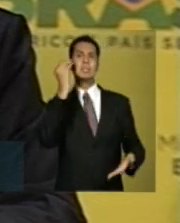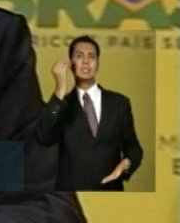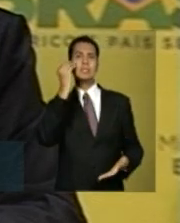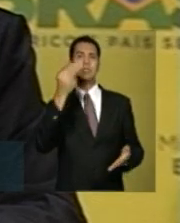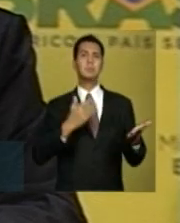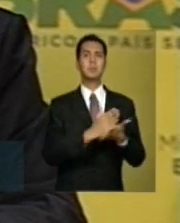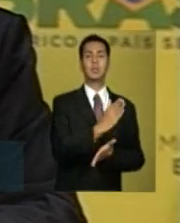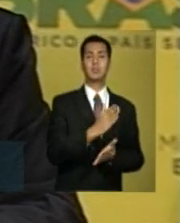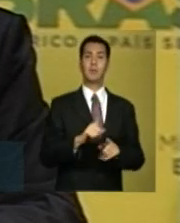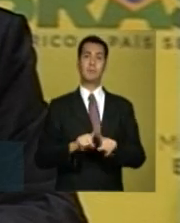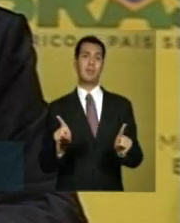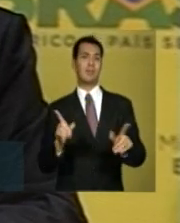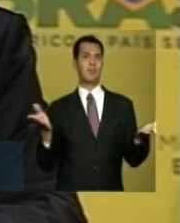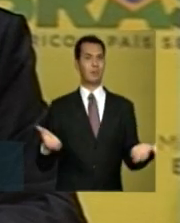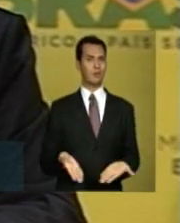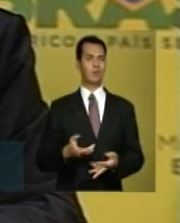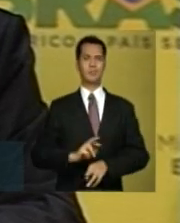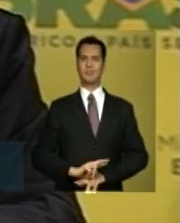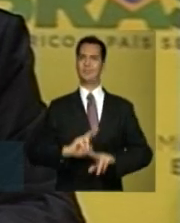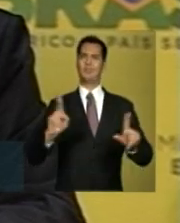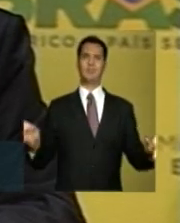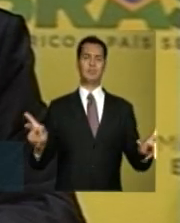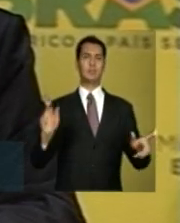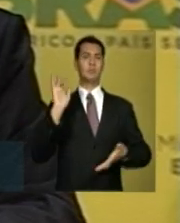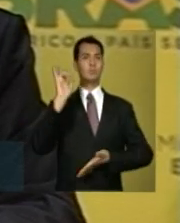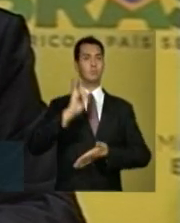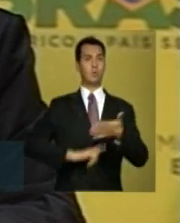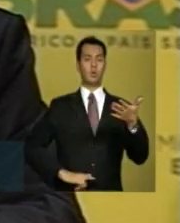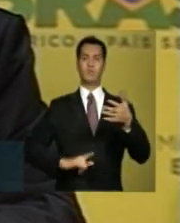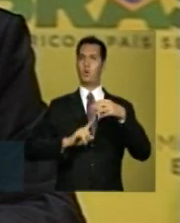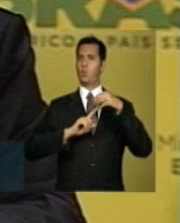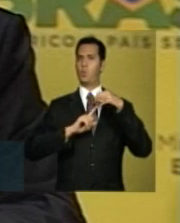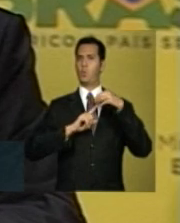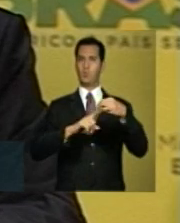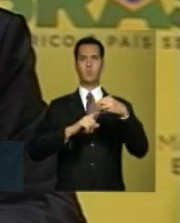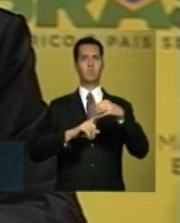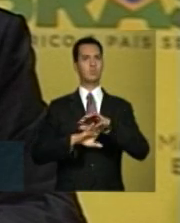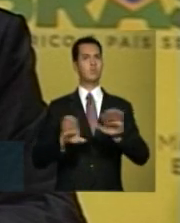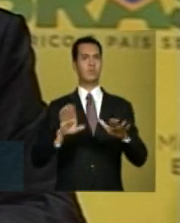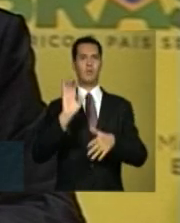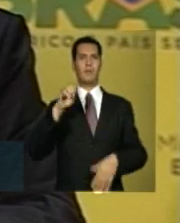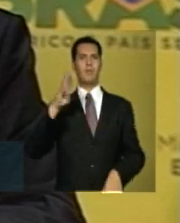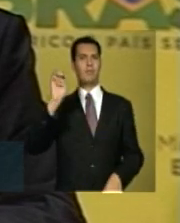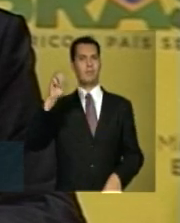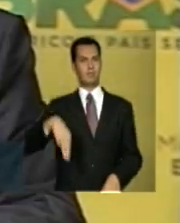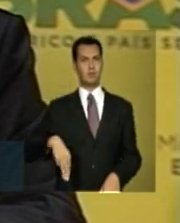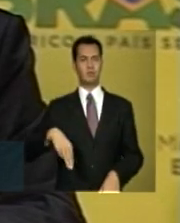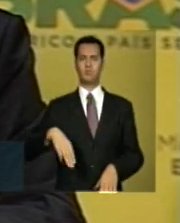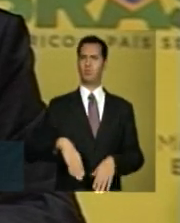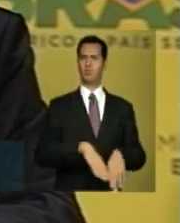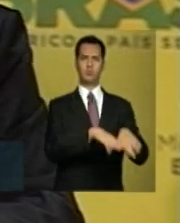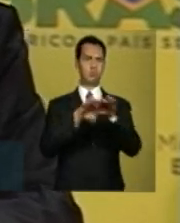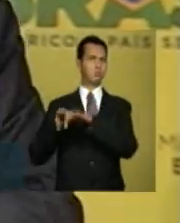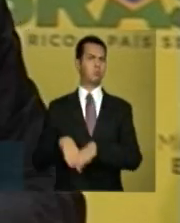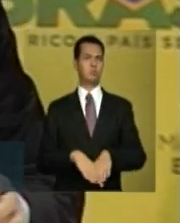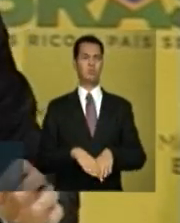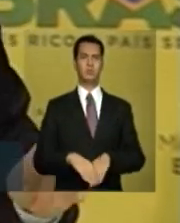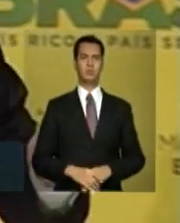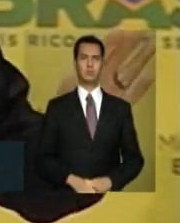mesmo para todas as vagas especialmente nas universidades federais mas não só